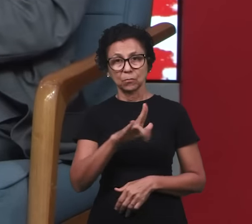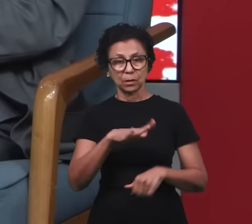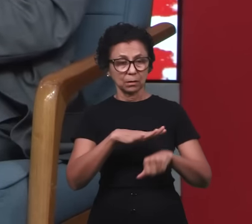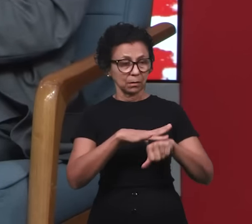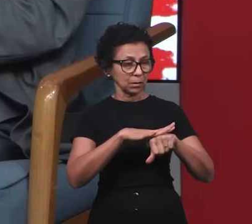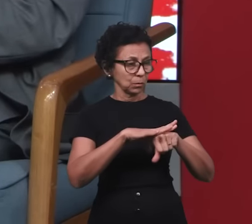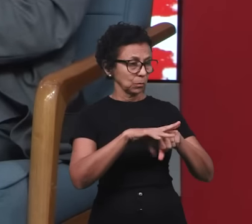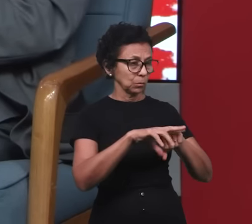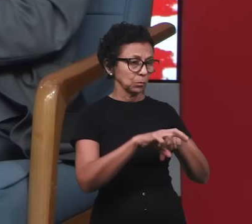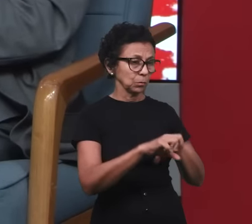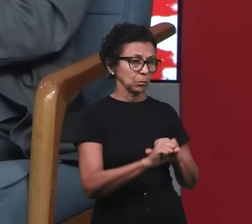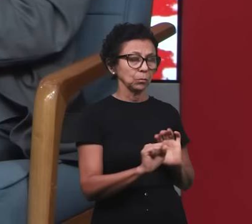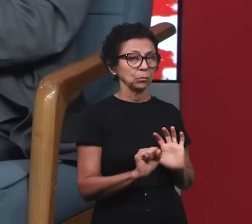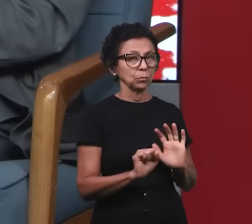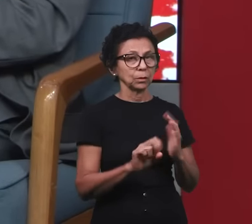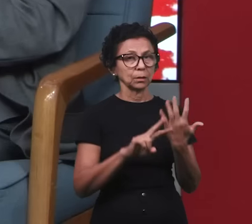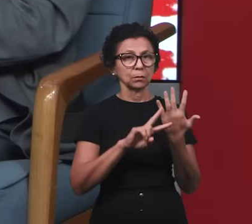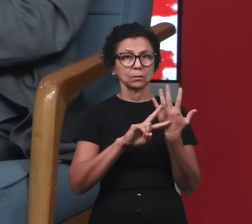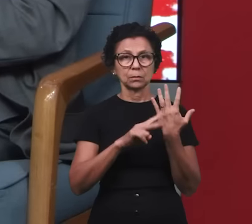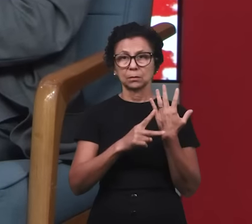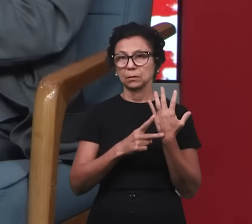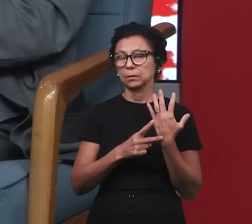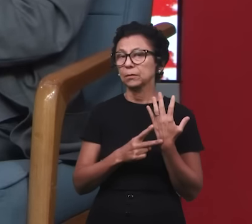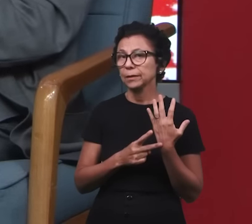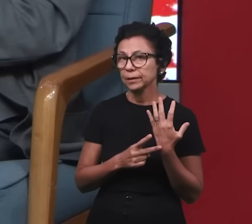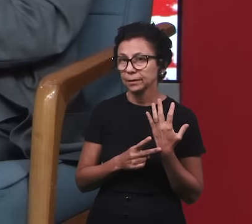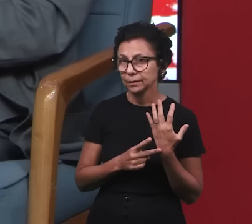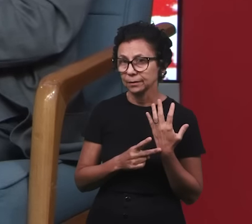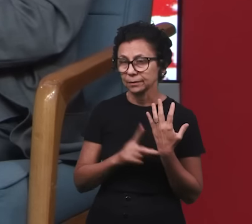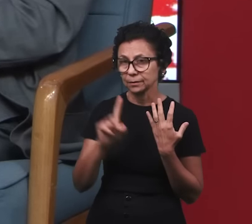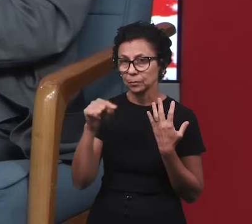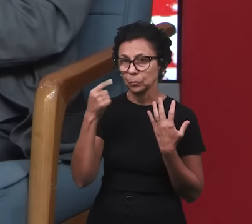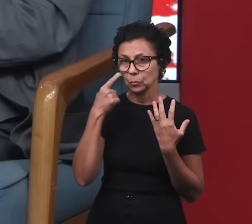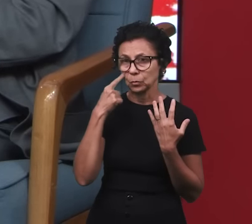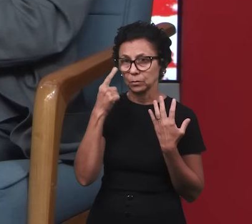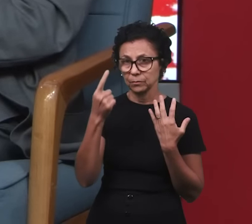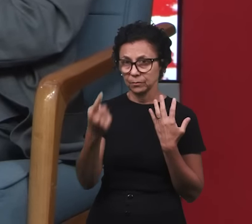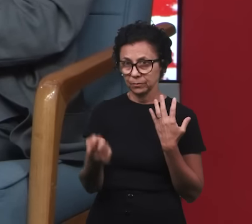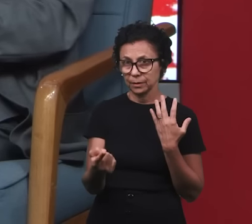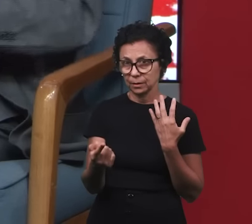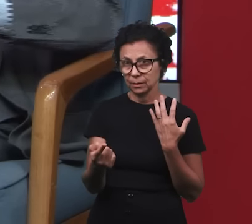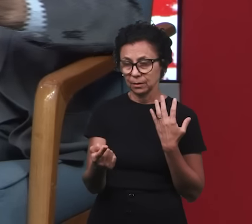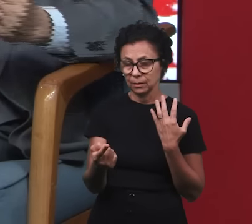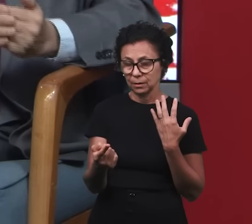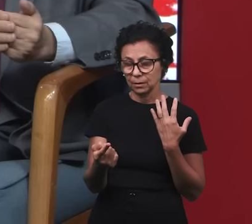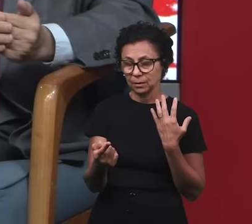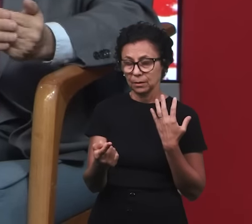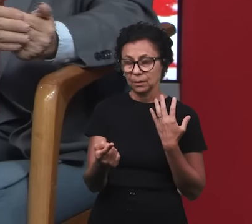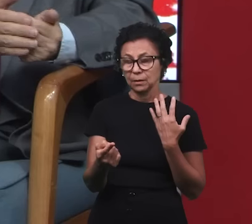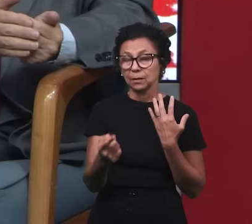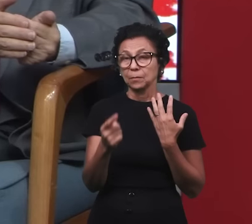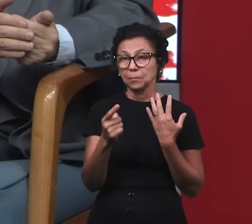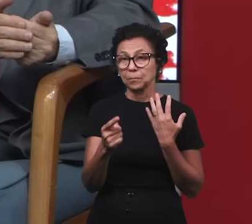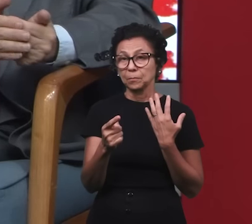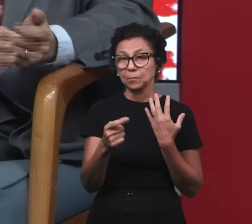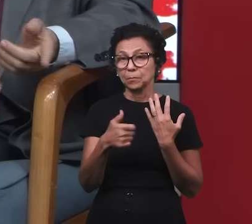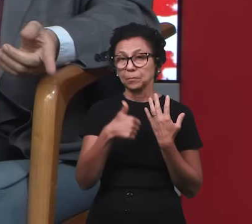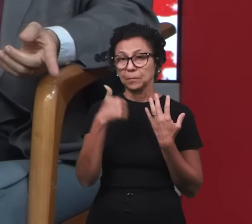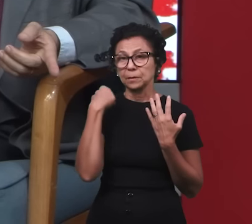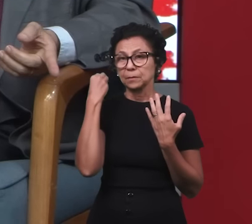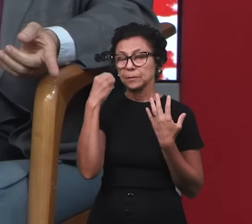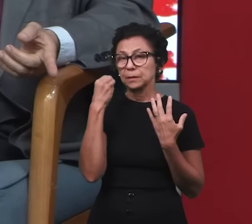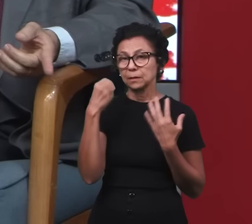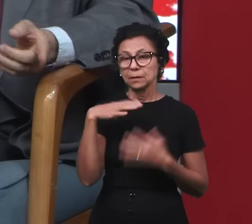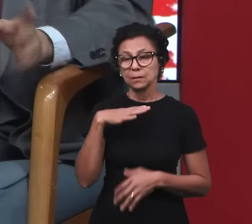cura é uma consequência. Nós vamos ver isso mais tarde. Mas a primeira experiência do homem ali